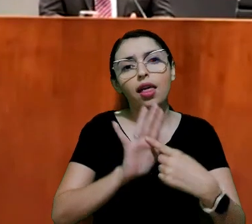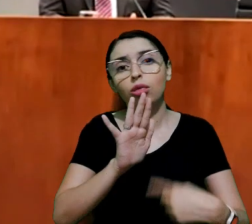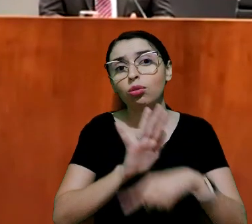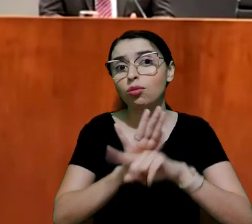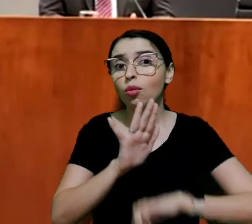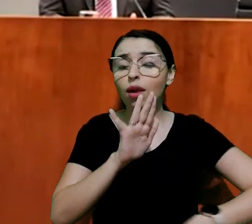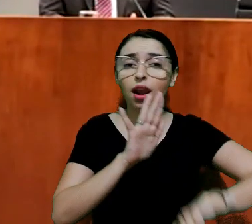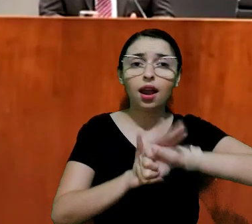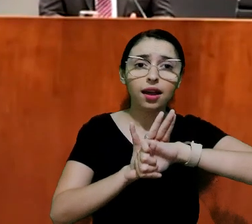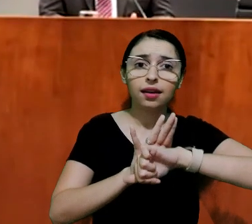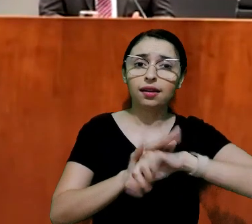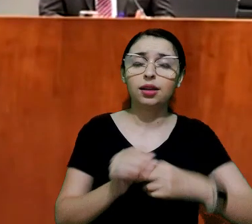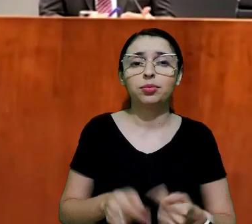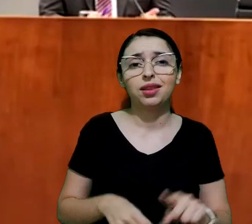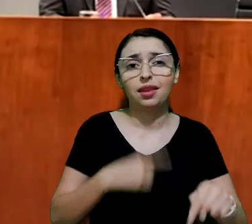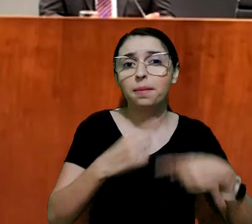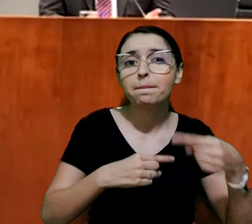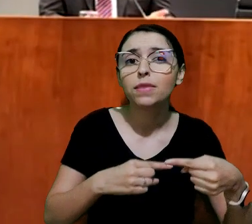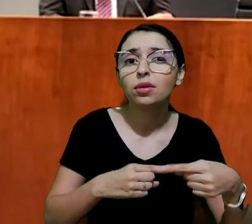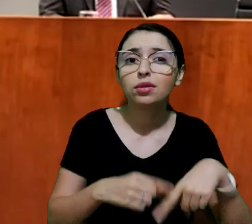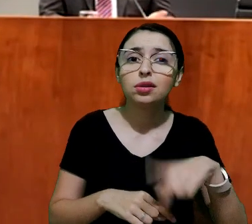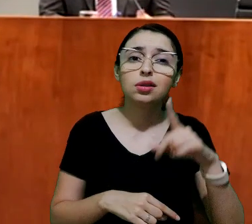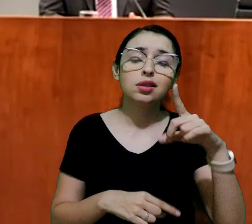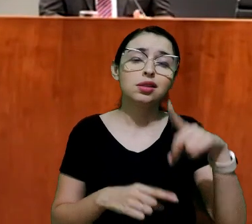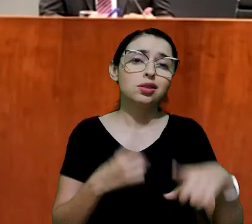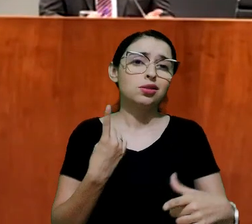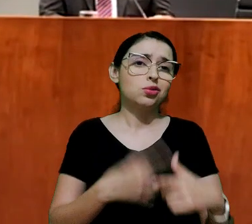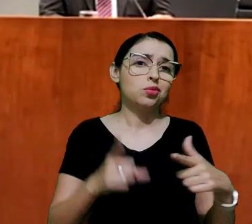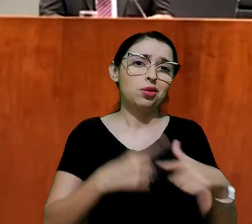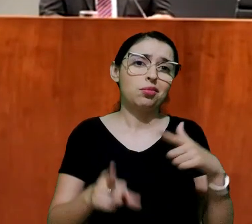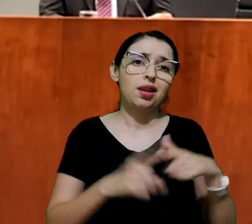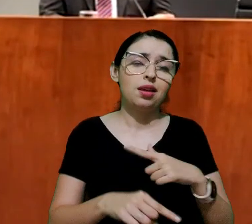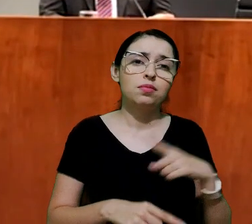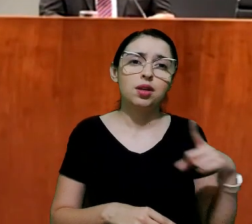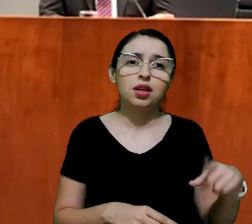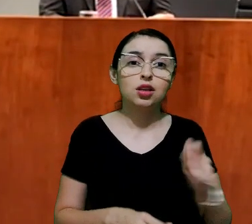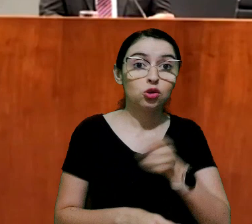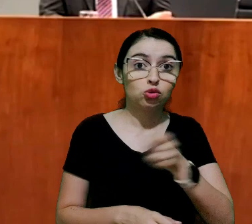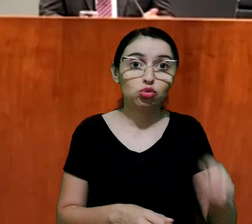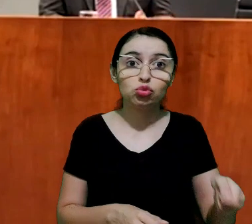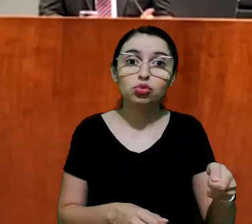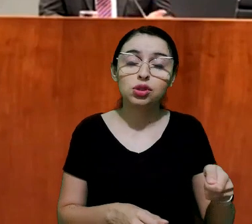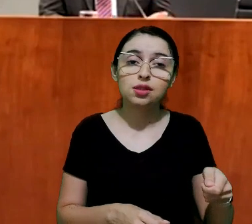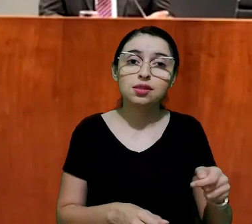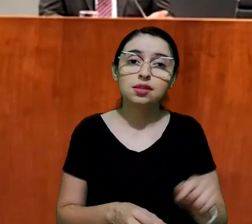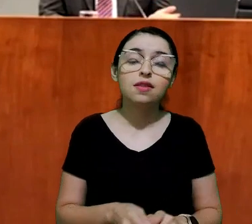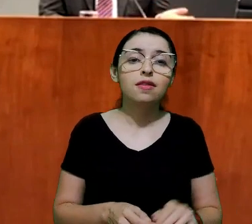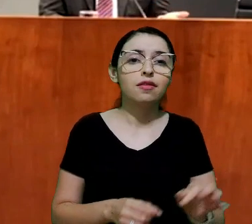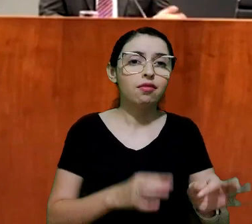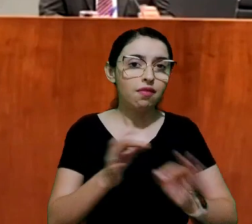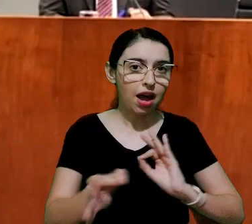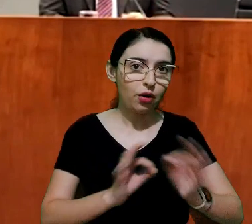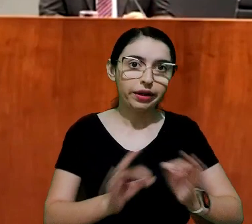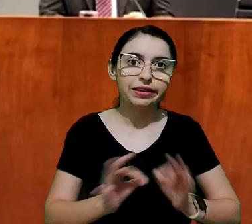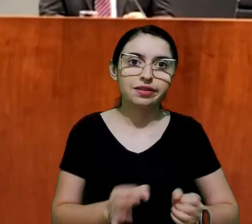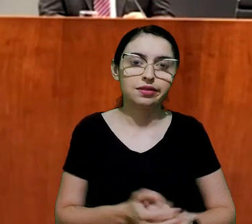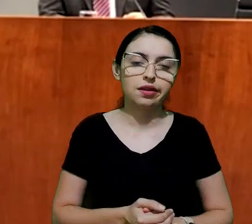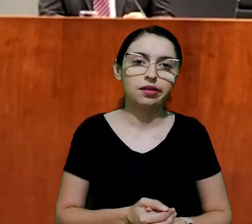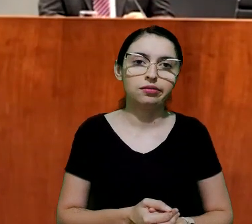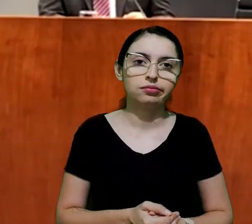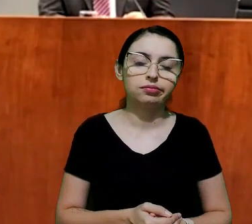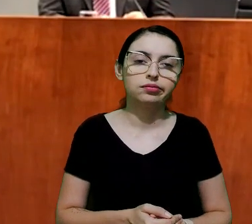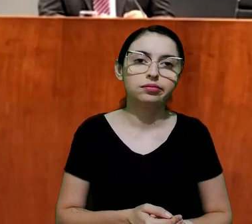resolver o problema depois vai ser o juiz do inventário, quando ela for apresentada, que ele vai dizer, meu amigo, se a lei não mudar, você perdeu o seu